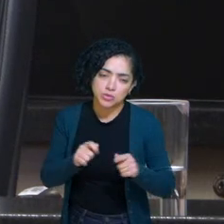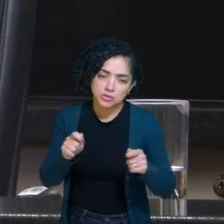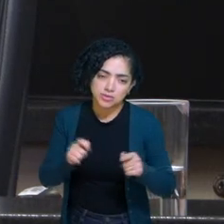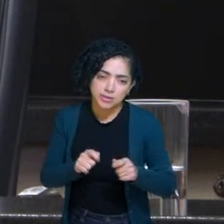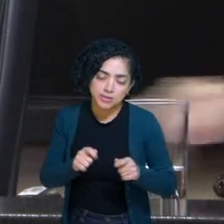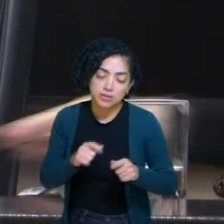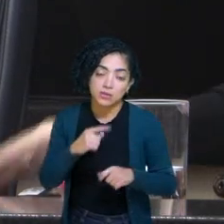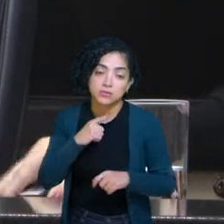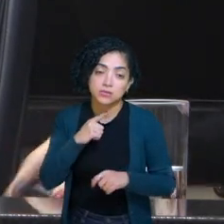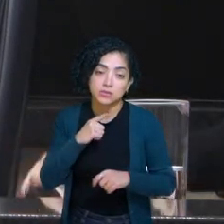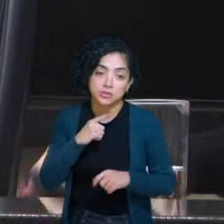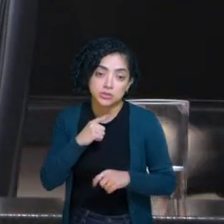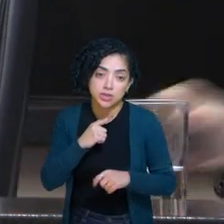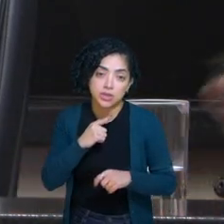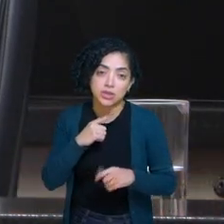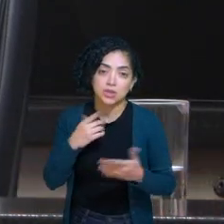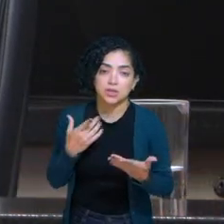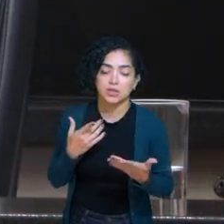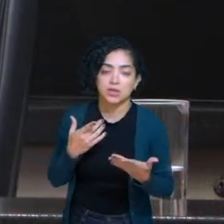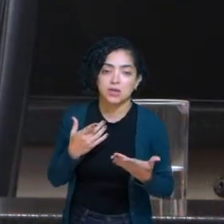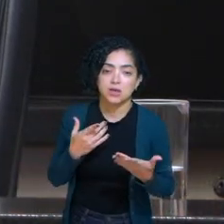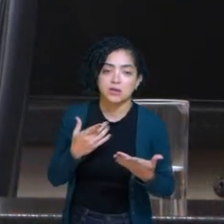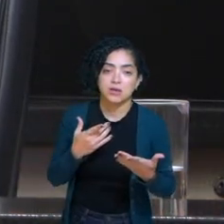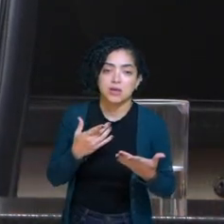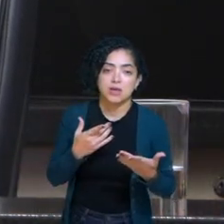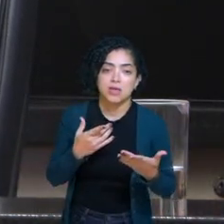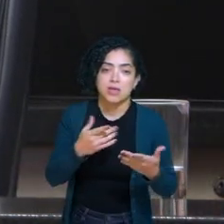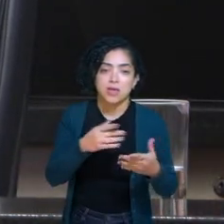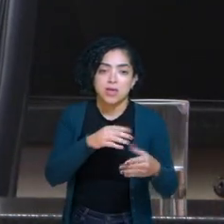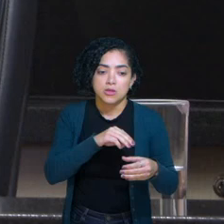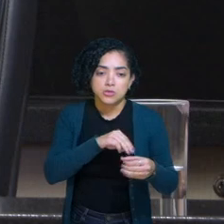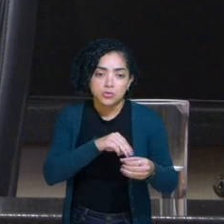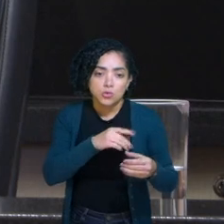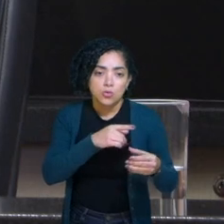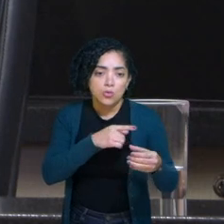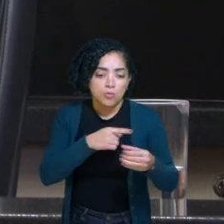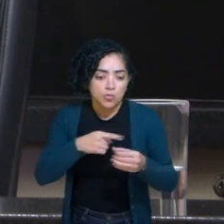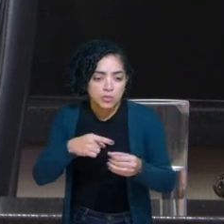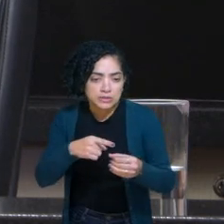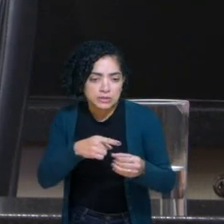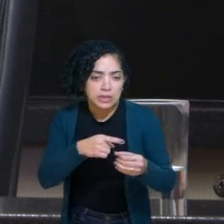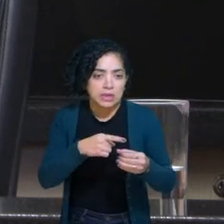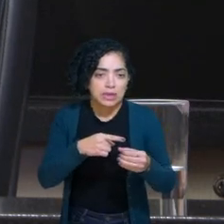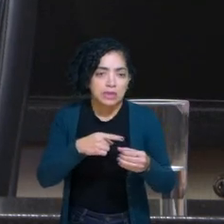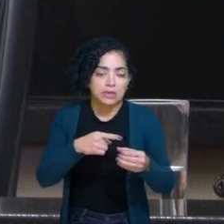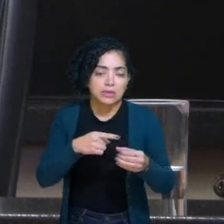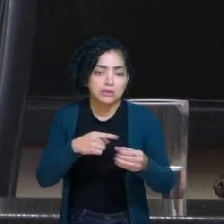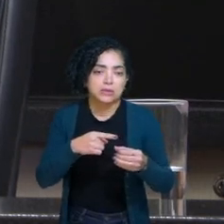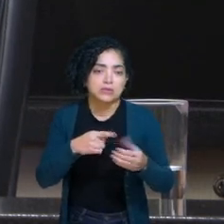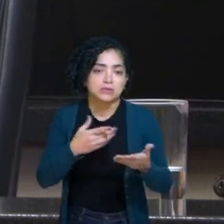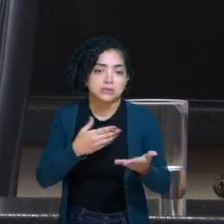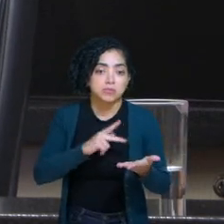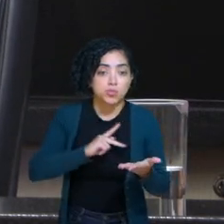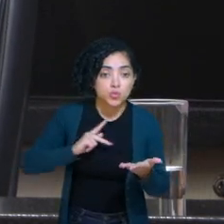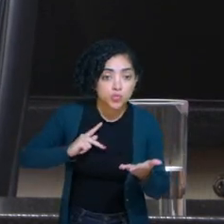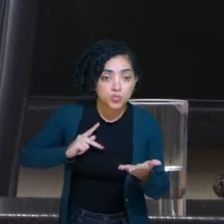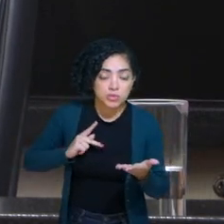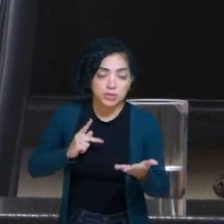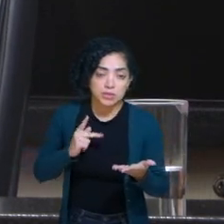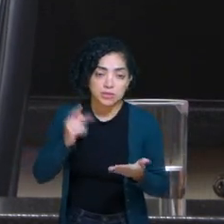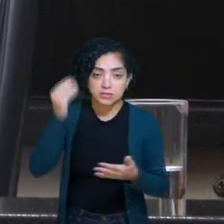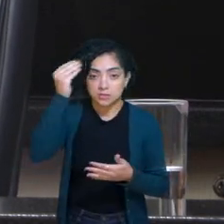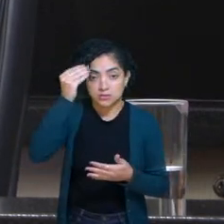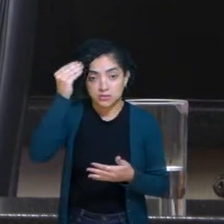né As instituições comunitárias As instituições públicas né a experiência que a sede